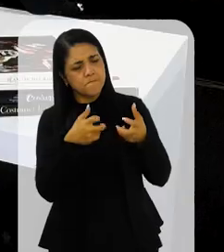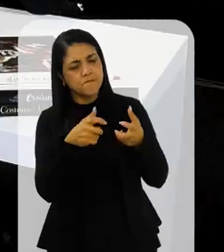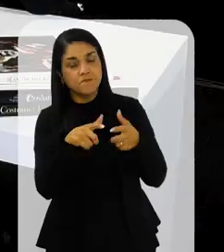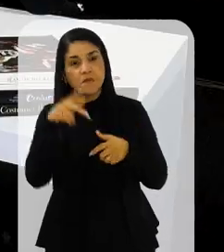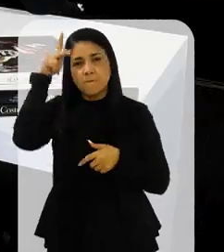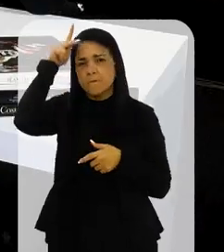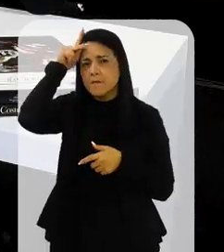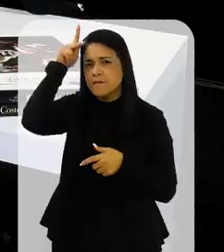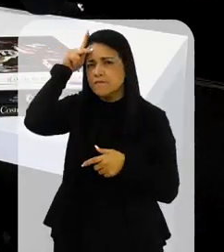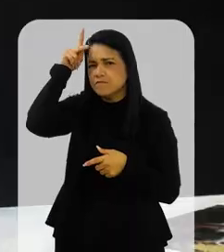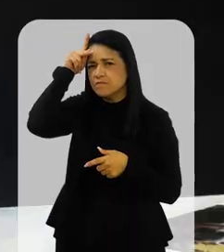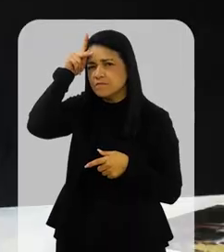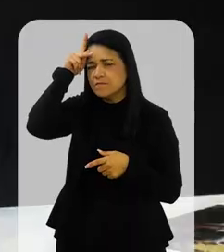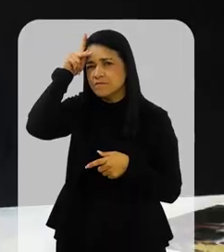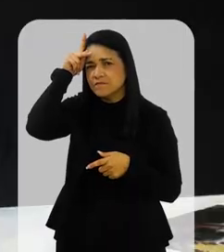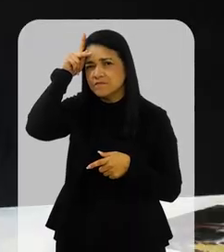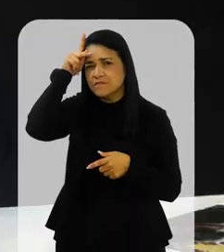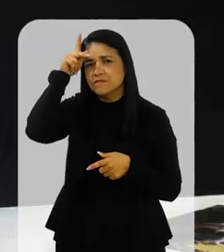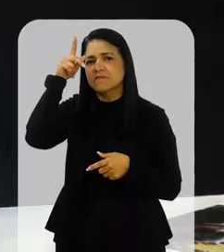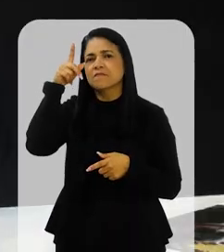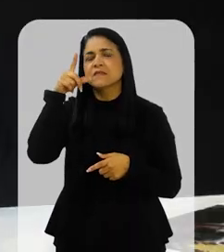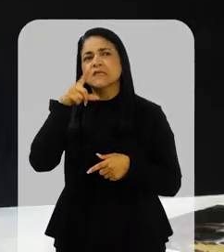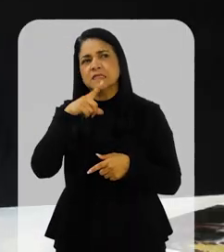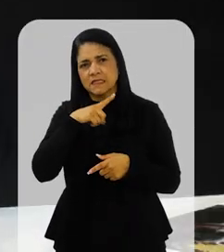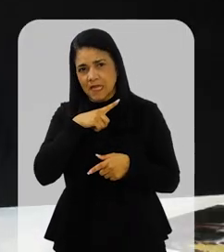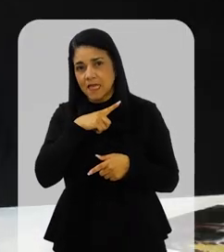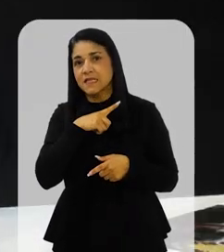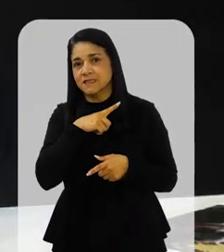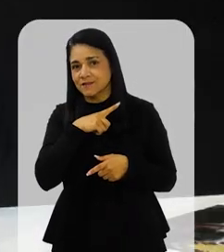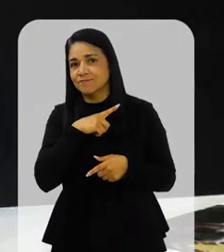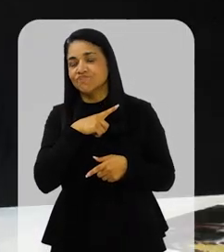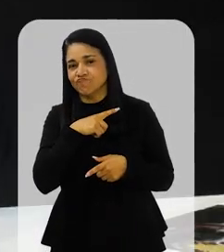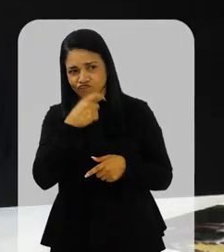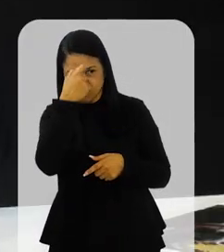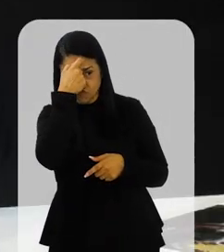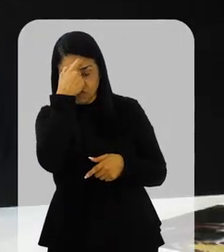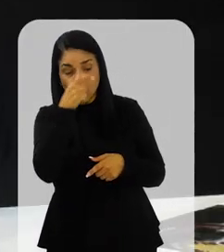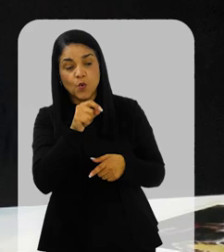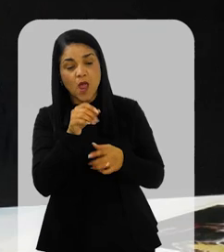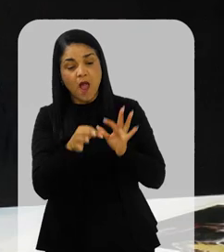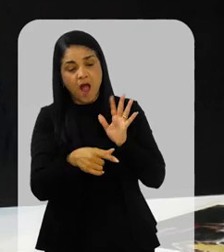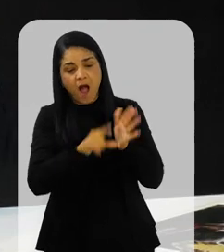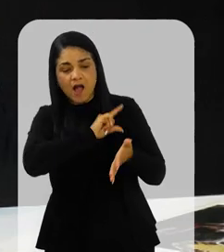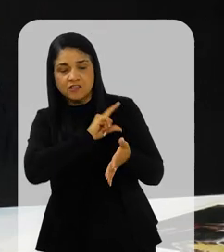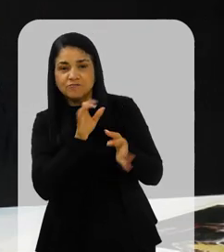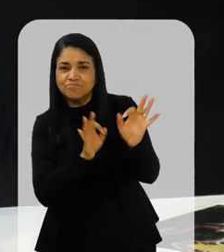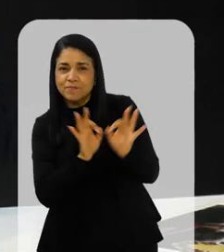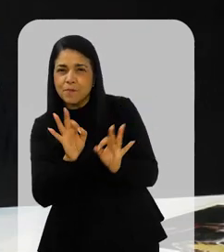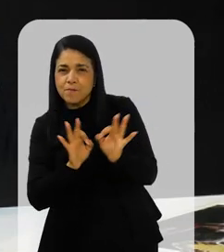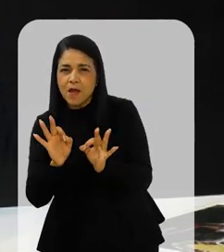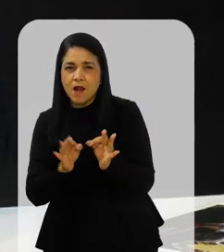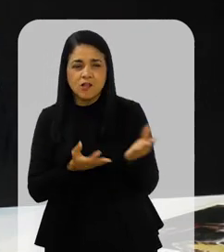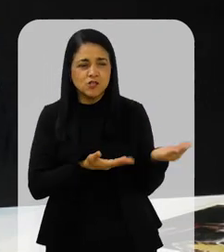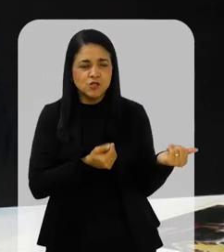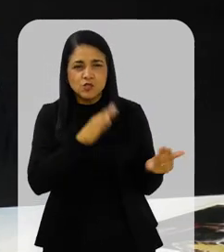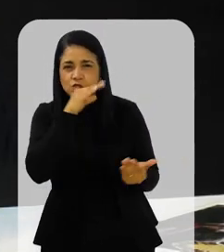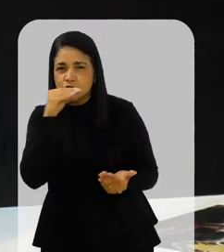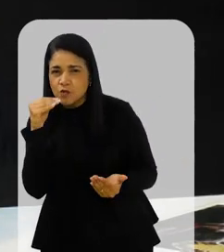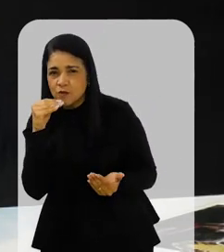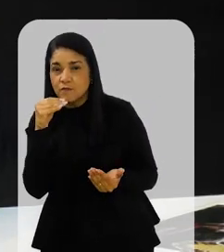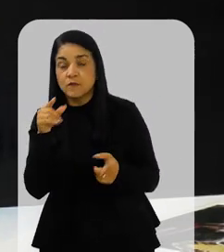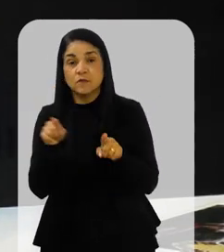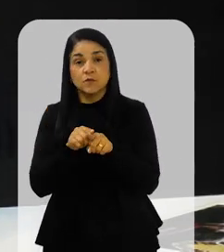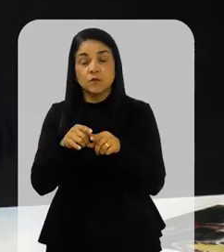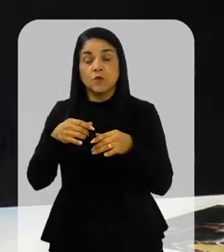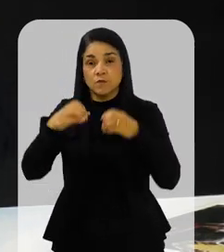com relação a Parintins, né, que eu tenho ciência disso, é a preparação dos jovens. Né? Tanto Sim. o